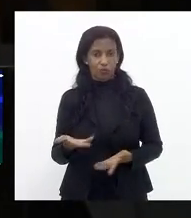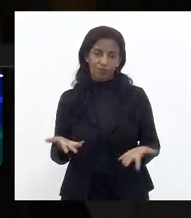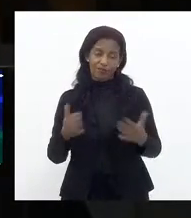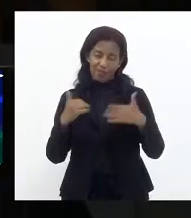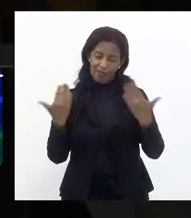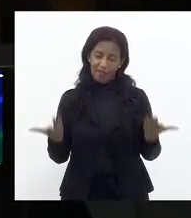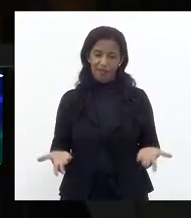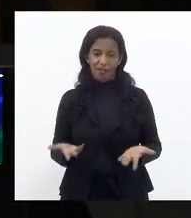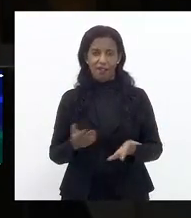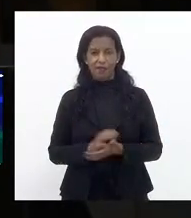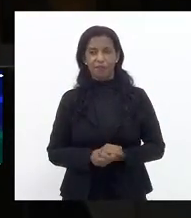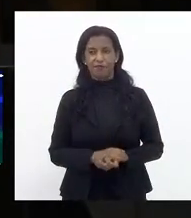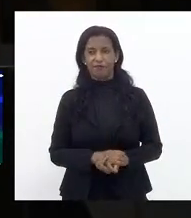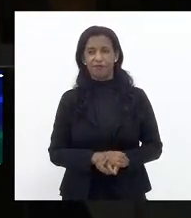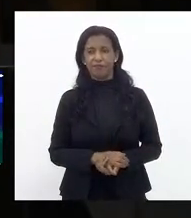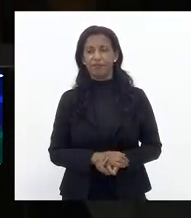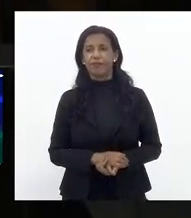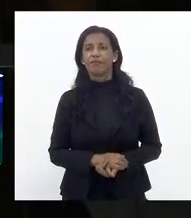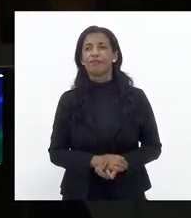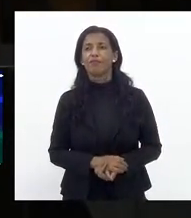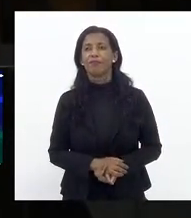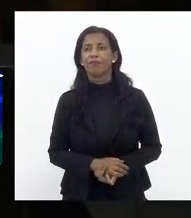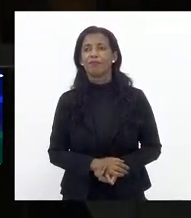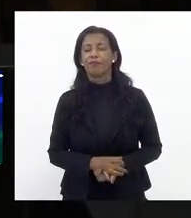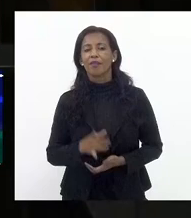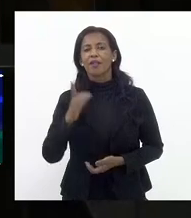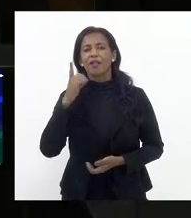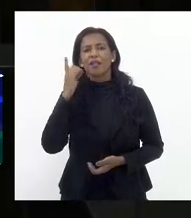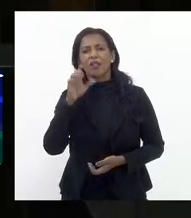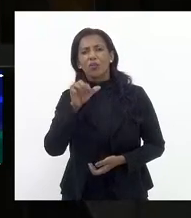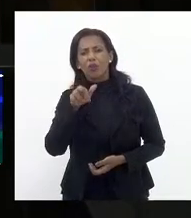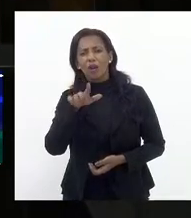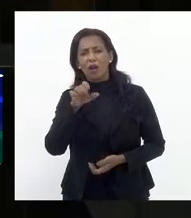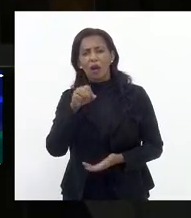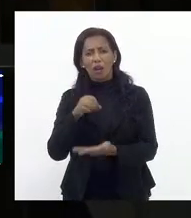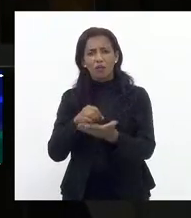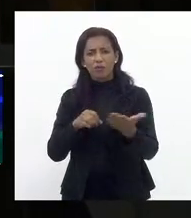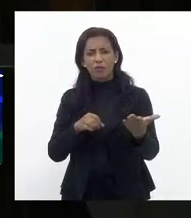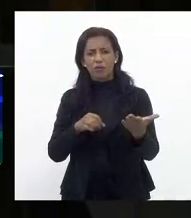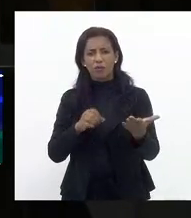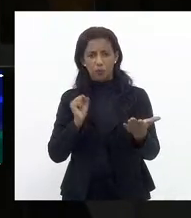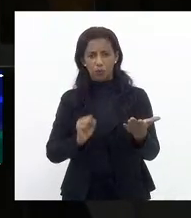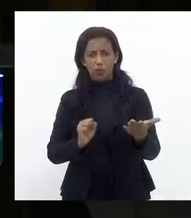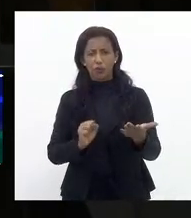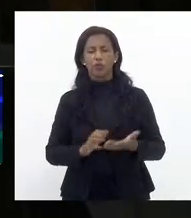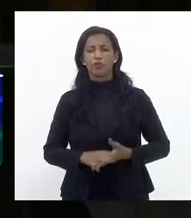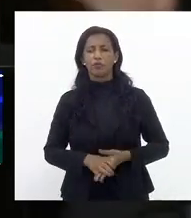Claro, corrigido pelo IPCA. Deputado Carlos Augusto, só pediu uma parte.